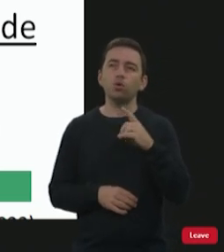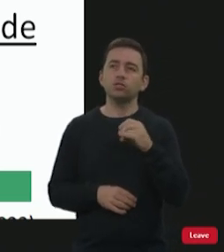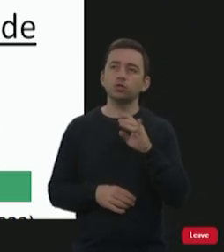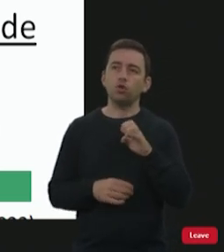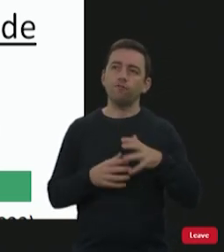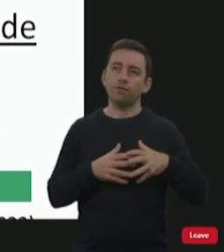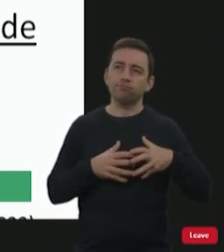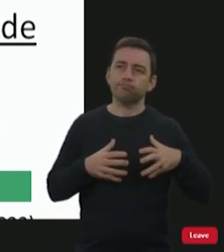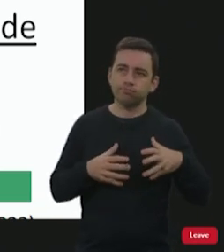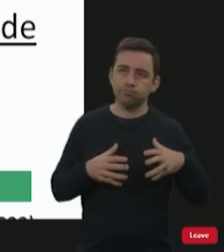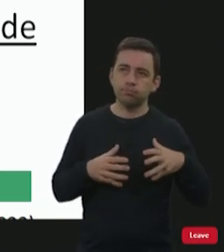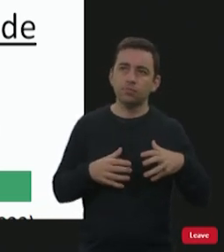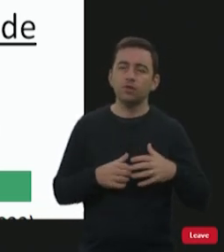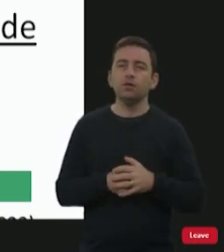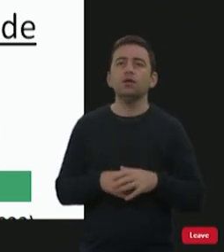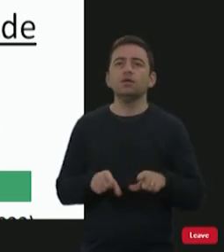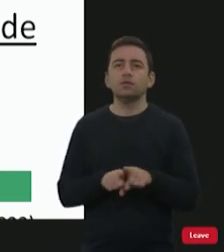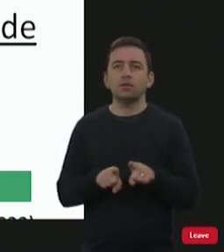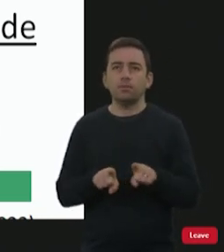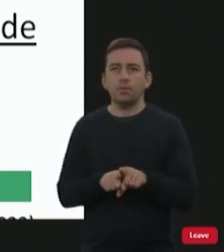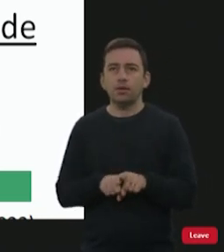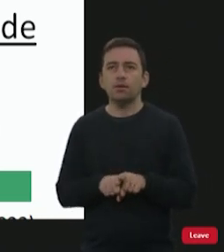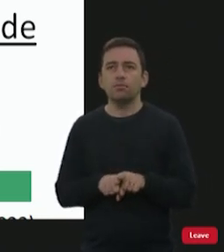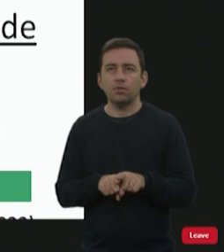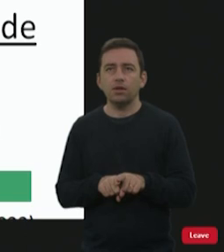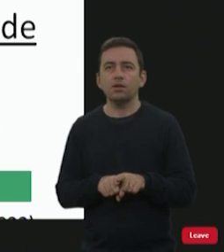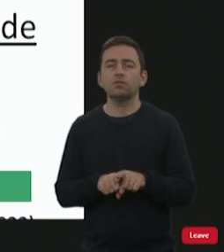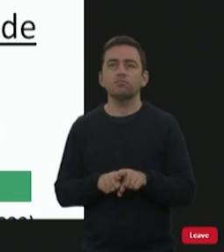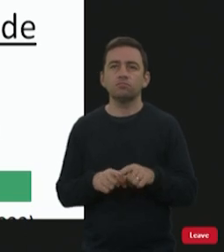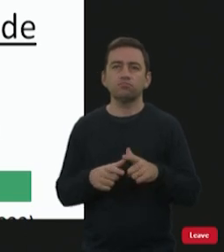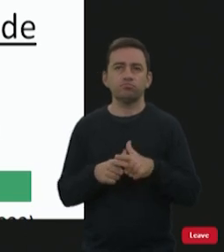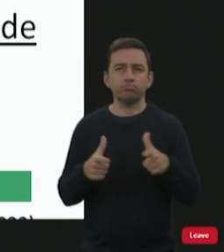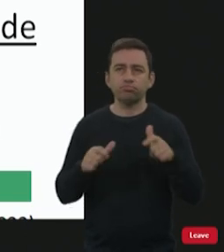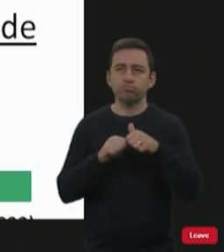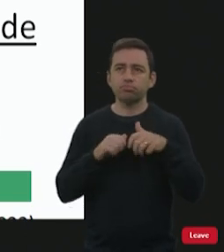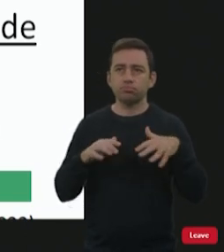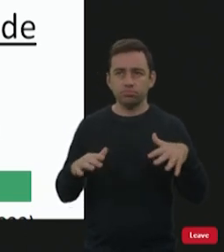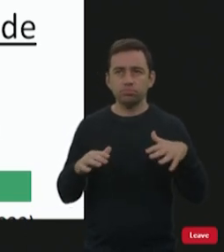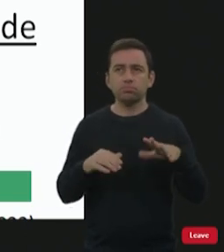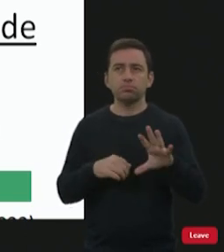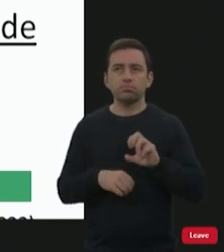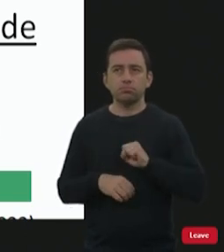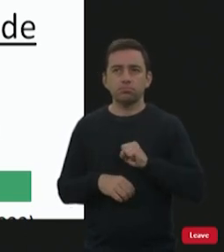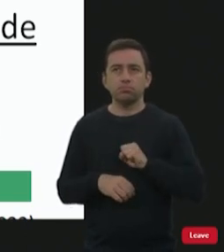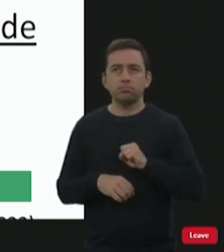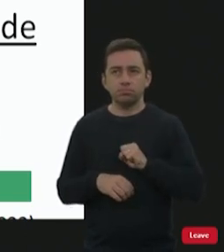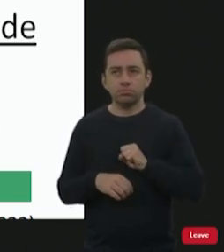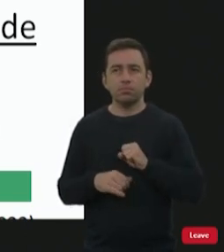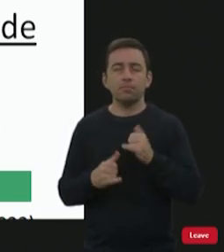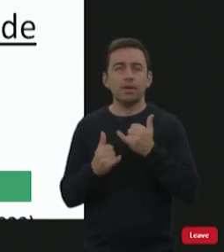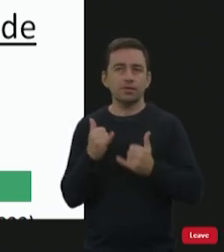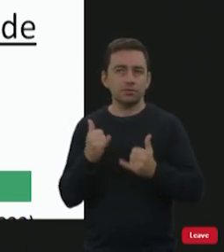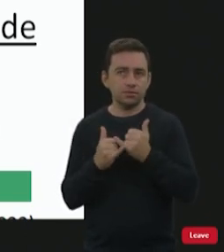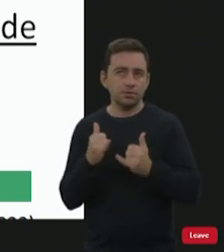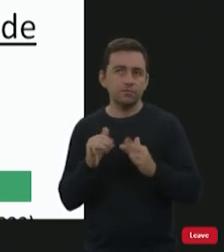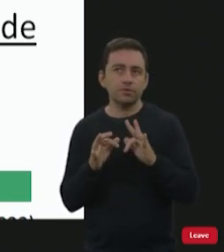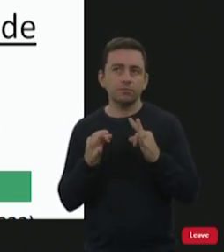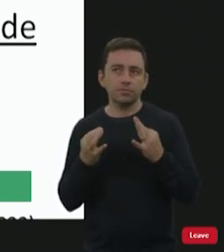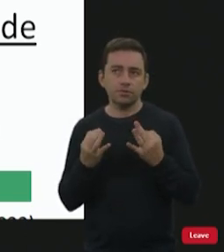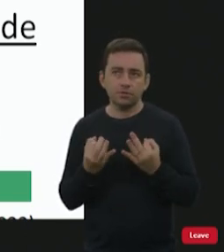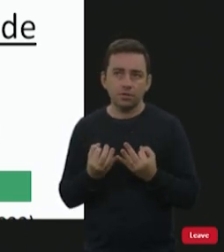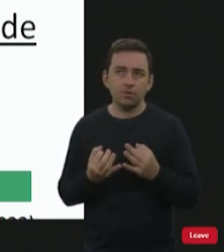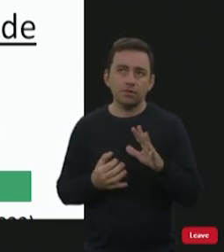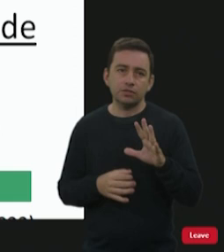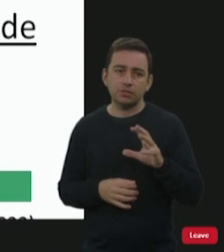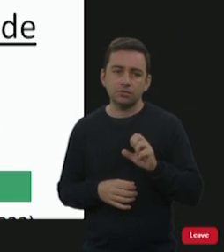para síndrome de Berard-Nelli-Sarp ou generalizada adquirida em maior de 12 anos, na parcial familiar confirmada ou adquirida